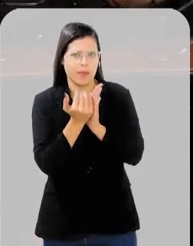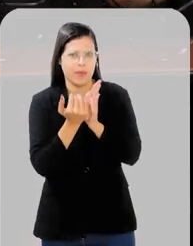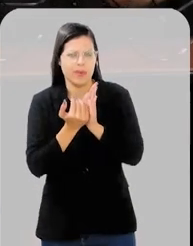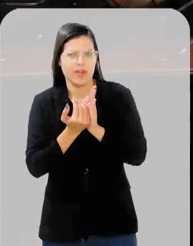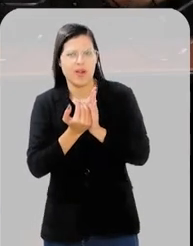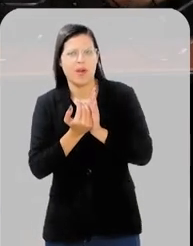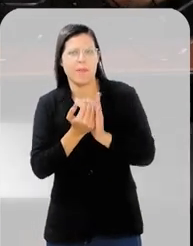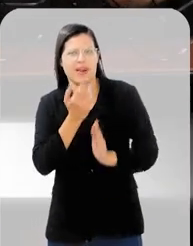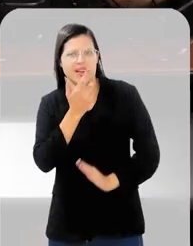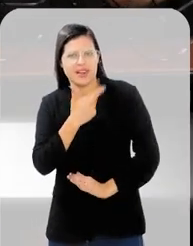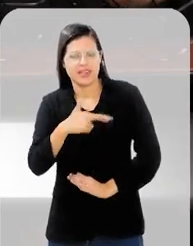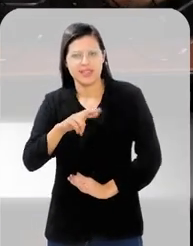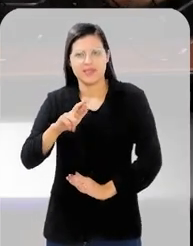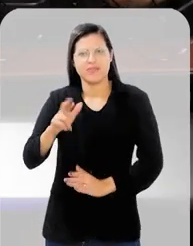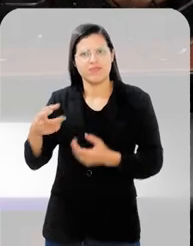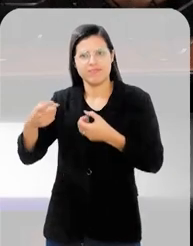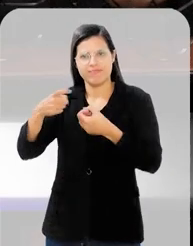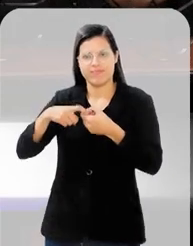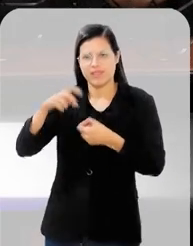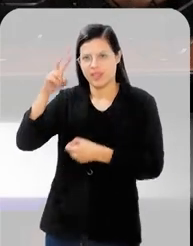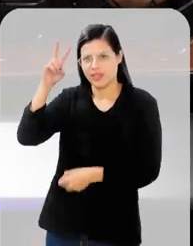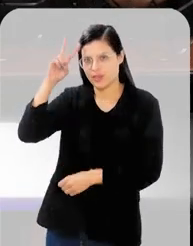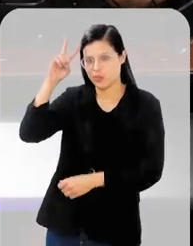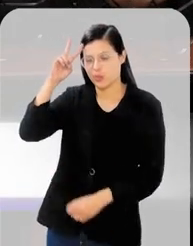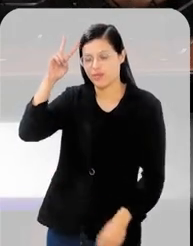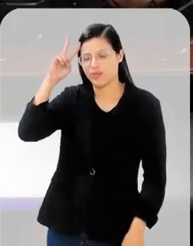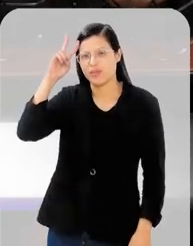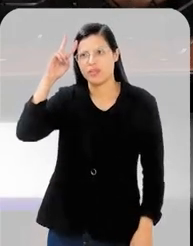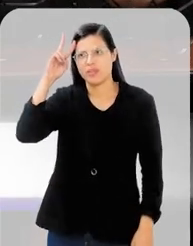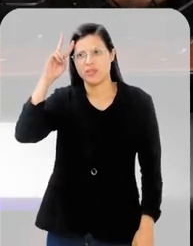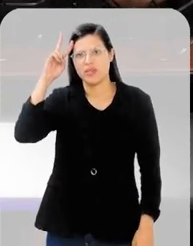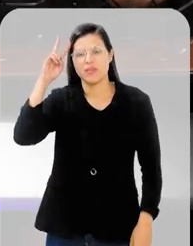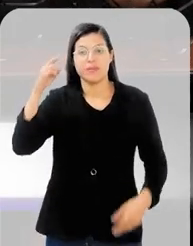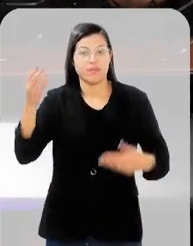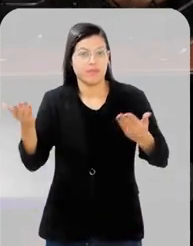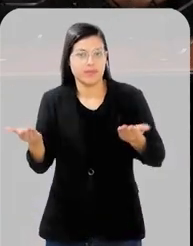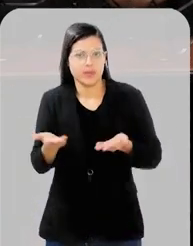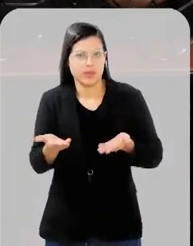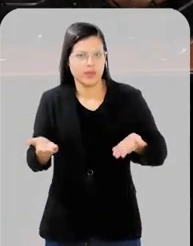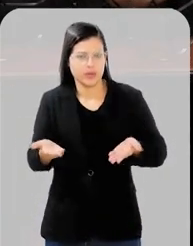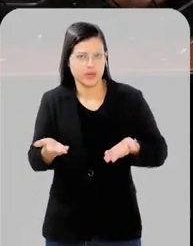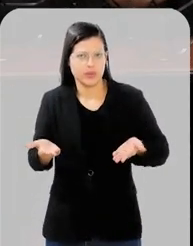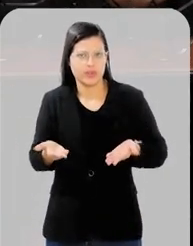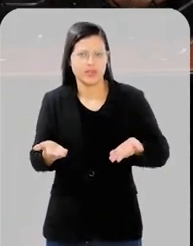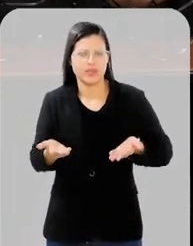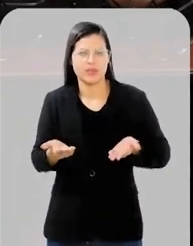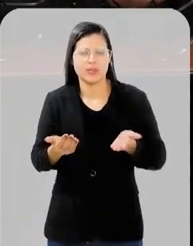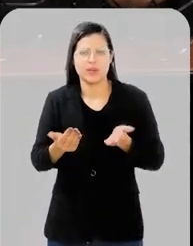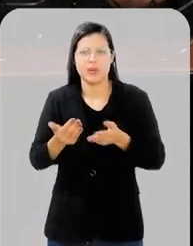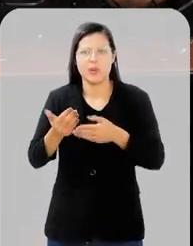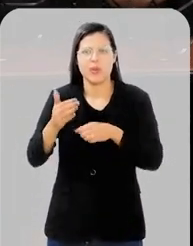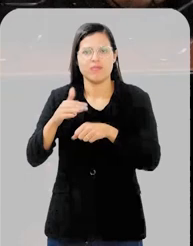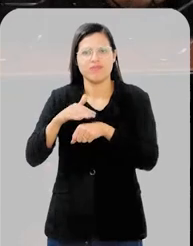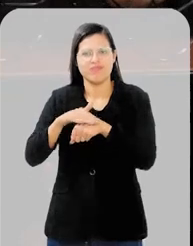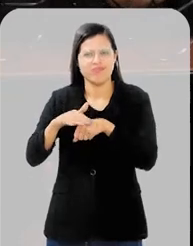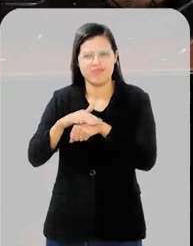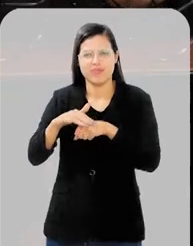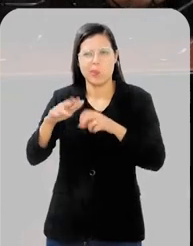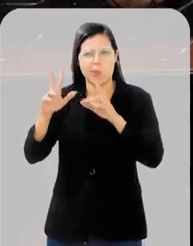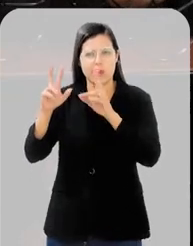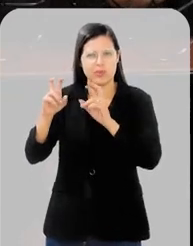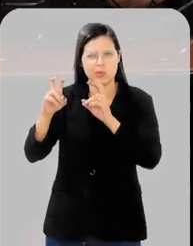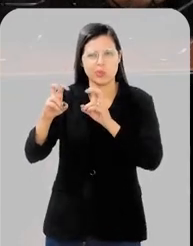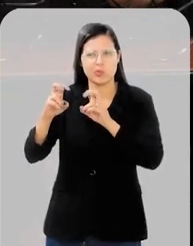programa religar de volta nessa segunda-feira E hoje vamos conversar um